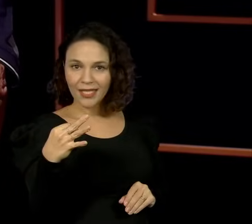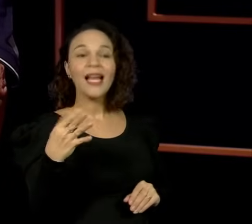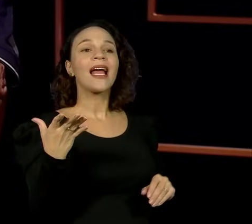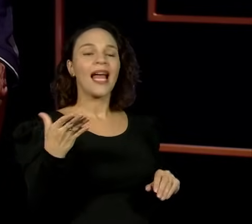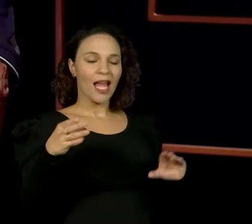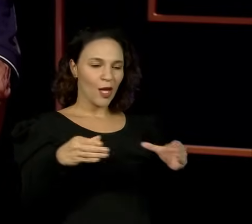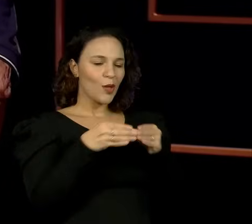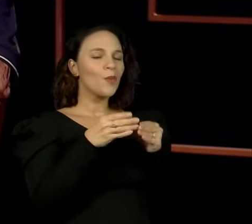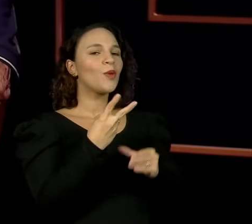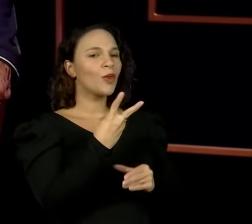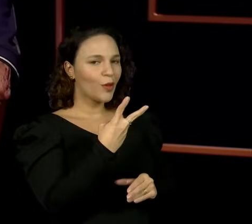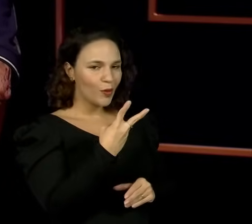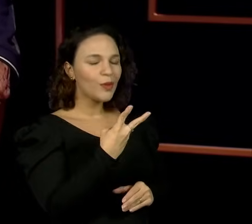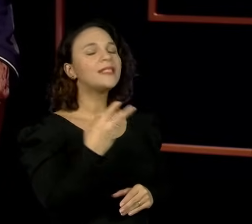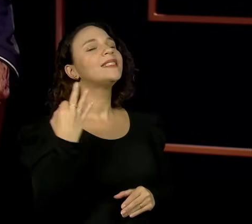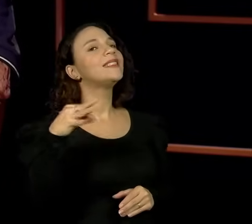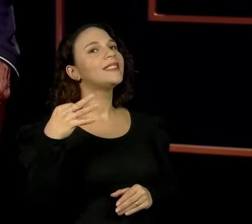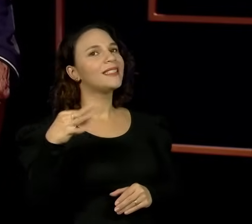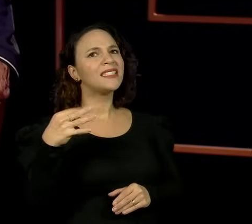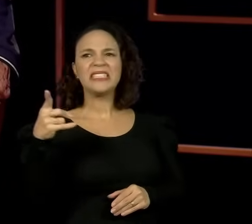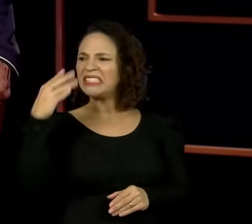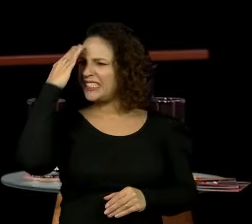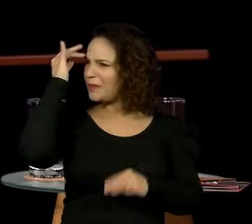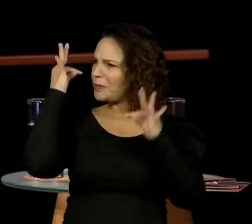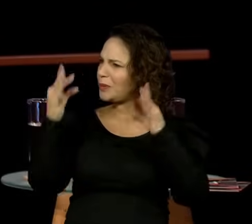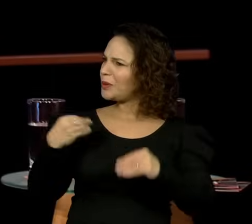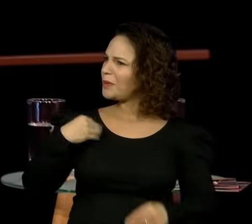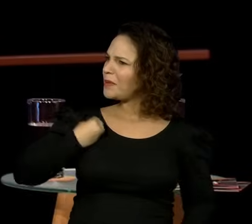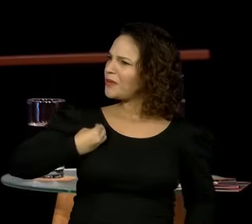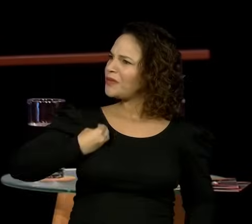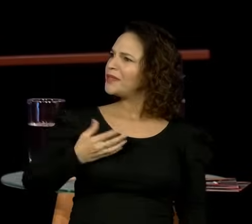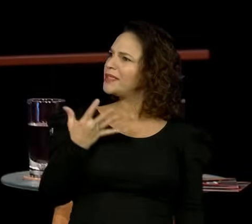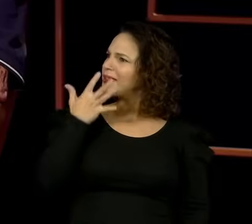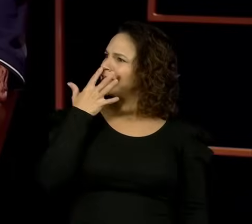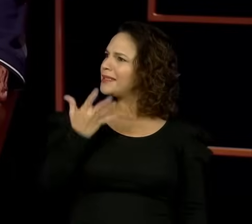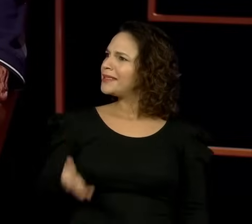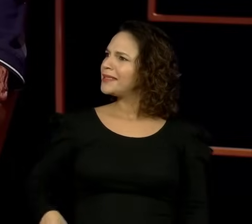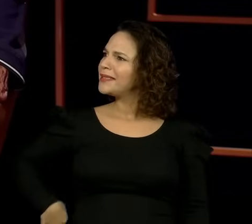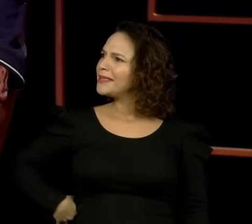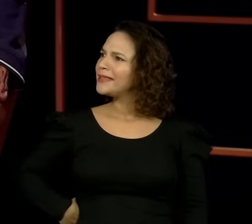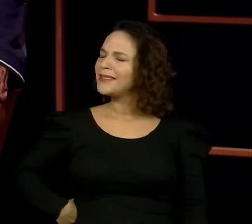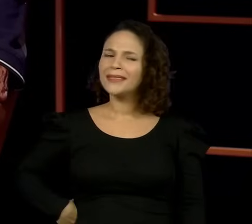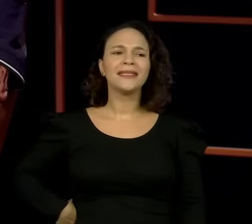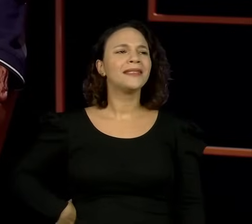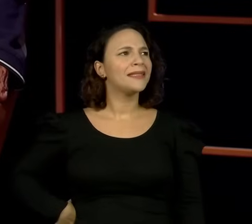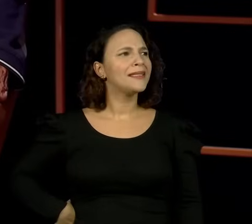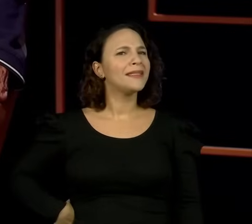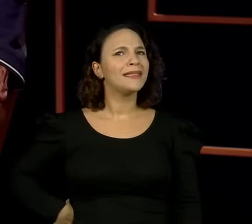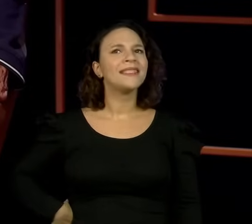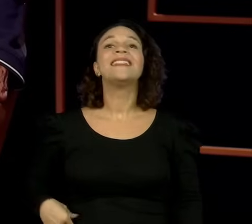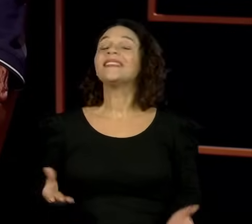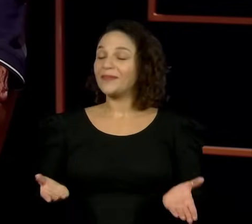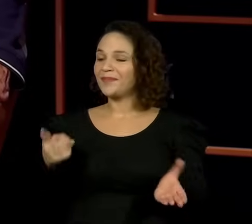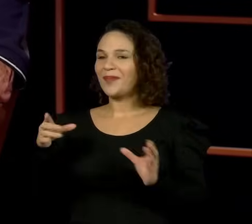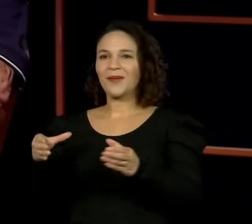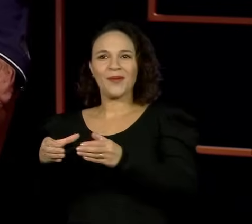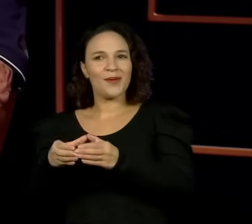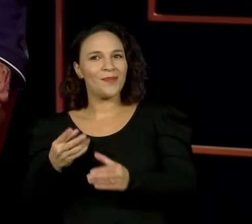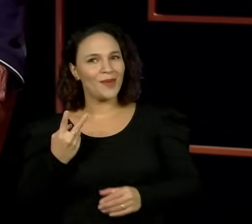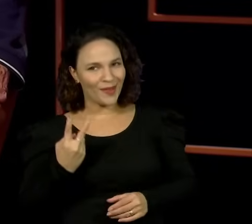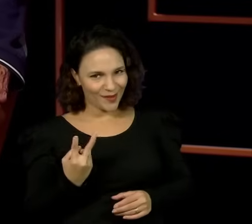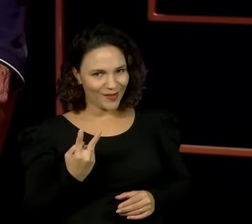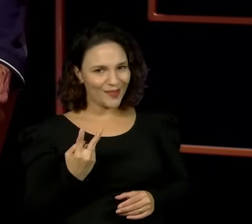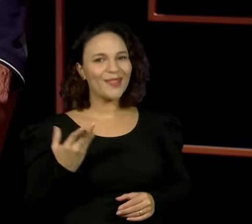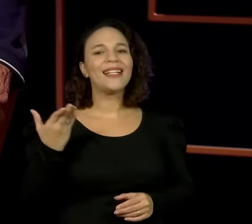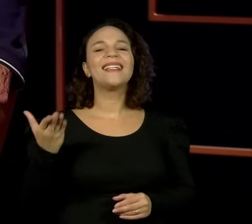núcleo 2 do Isso. Teatro de Arena. Ele Fala um sabe- pouco desse Ele momento sabe aí. tudo da minha vida. O Núcleo 2